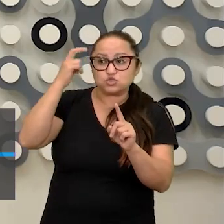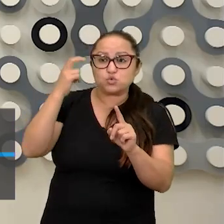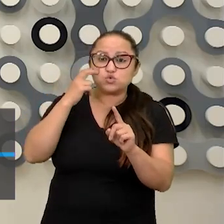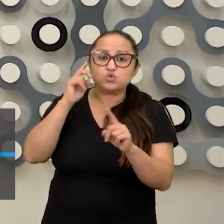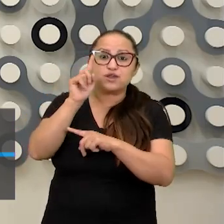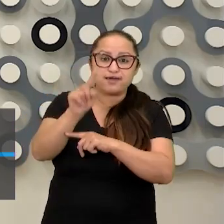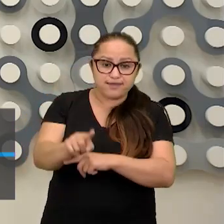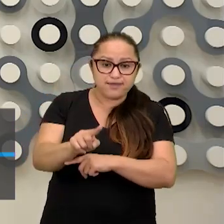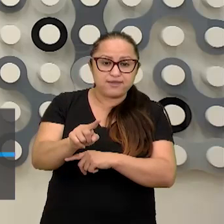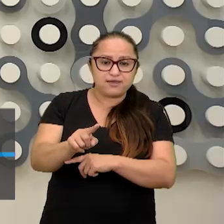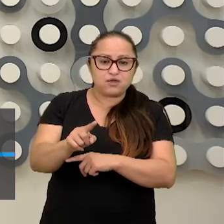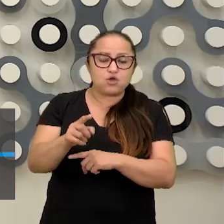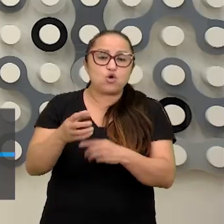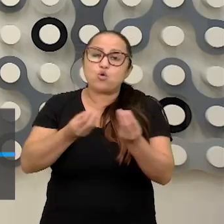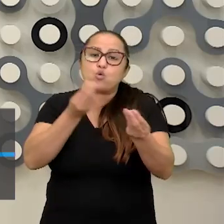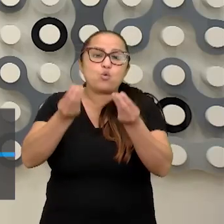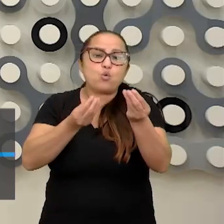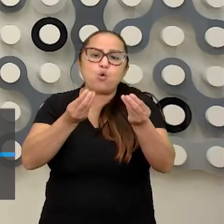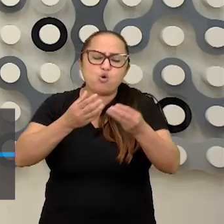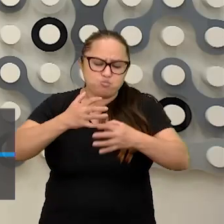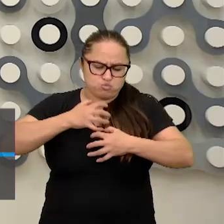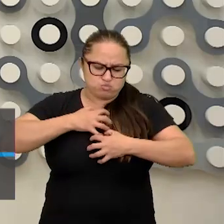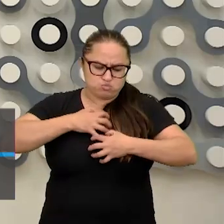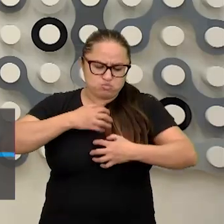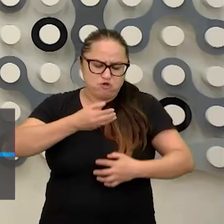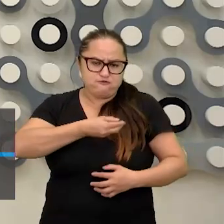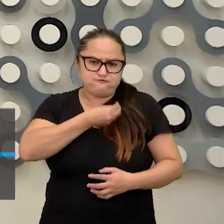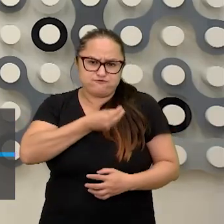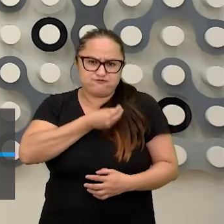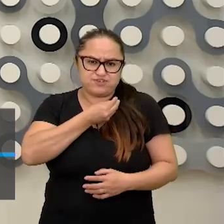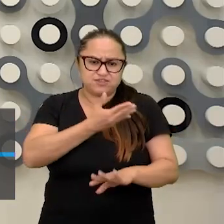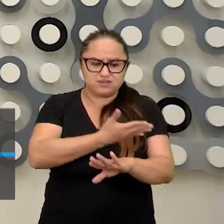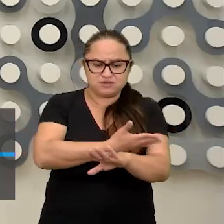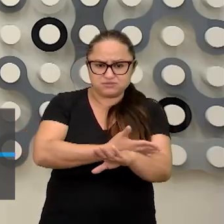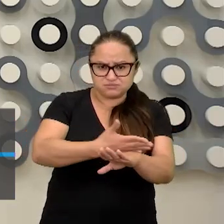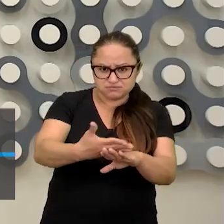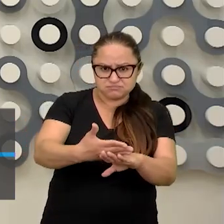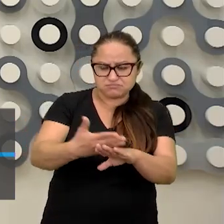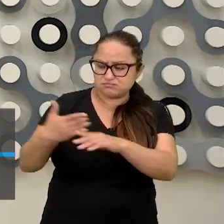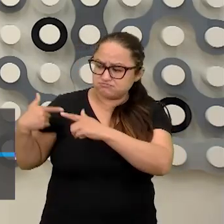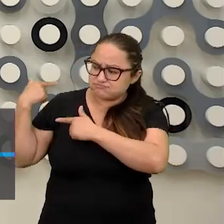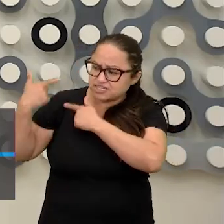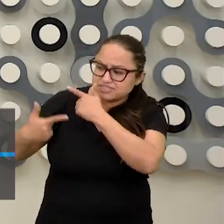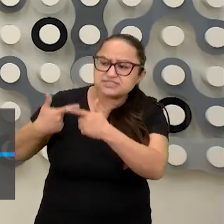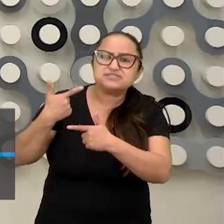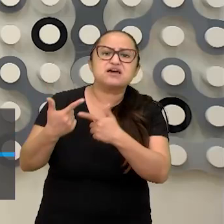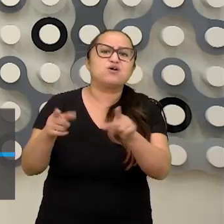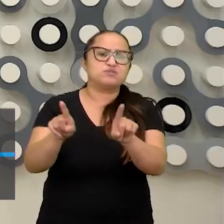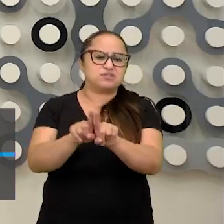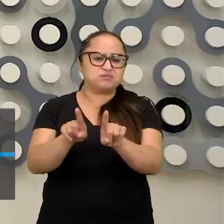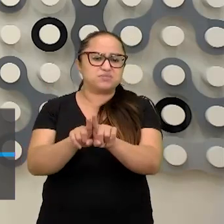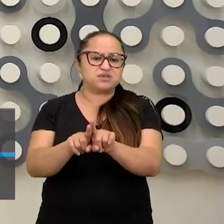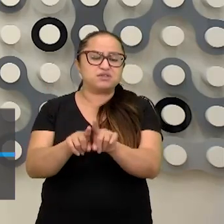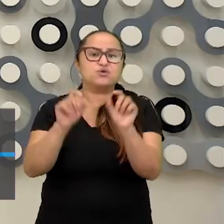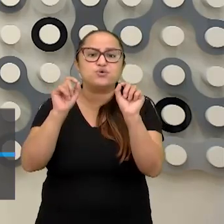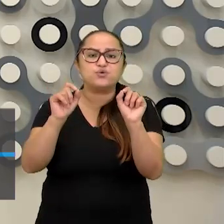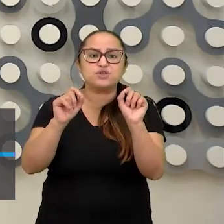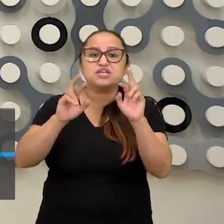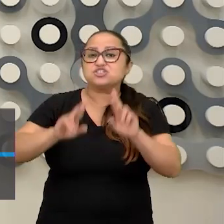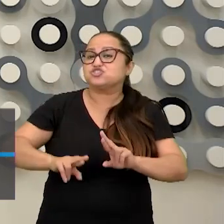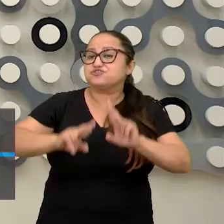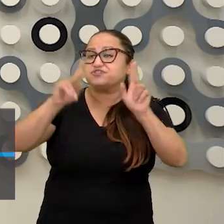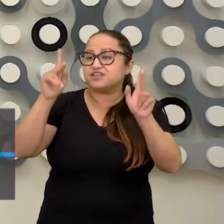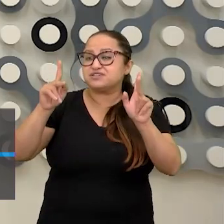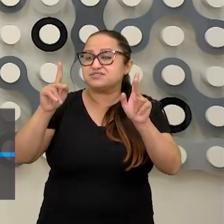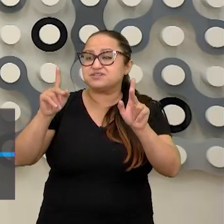a ver com um certo modo de vida, com os costumes, com os hábitos. Isso seria, então, a cultura que distingue um povo do outro,